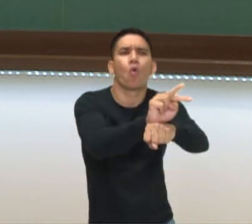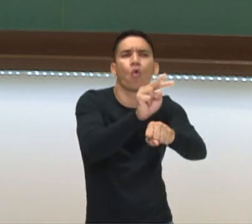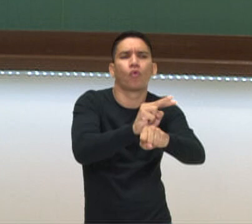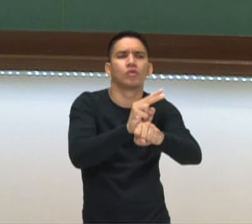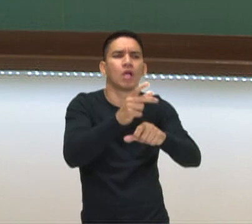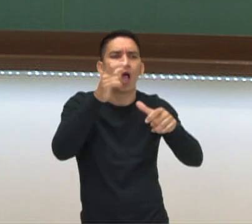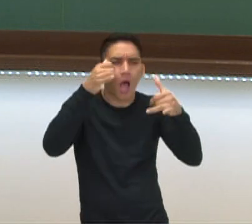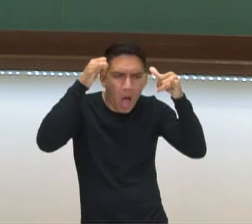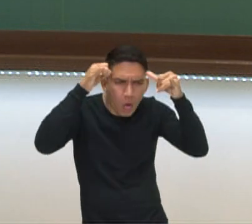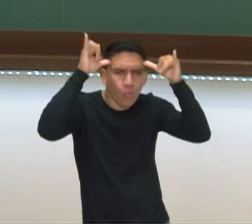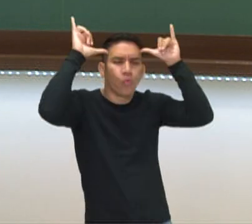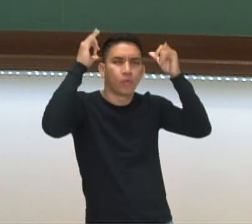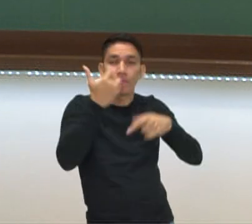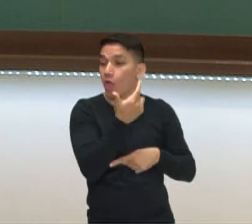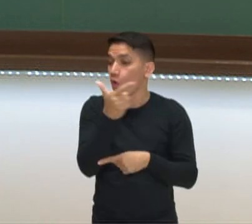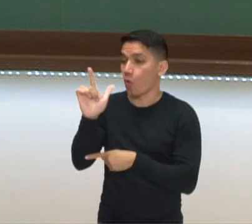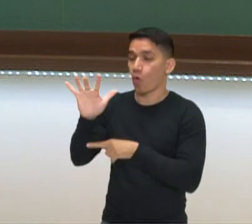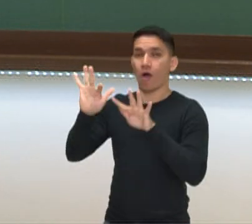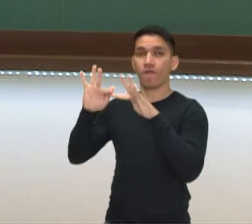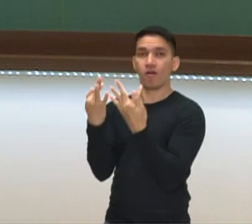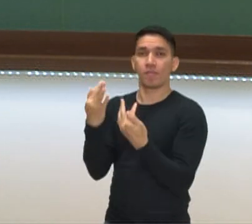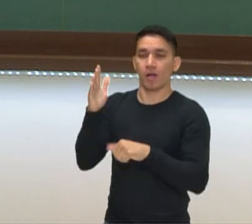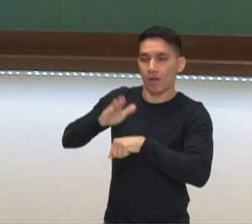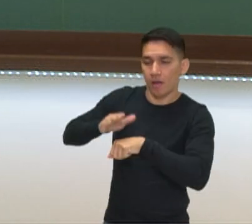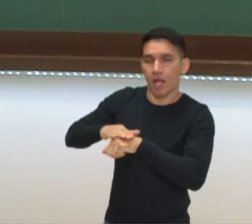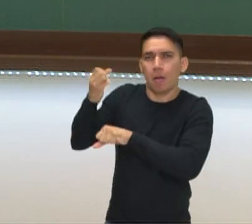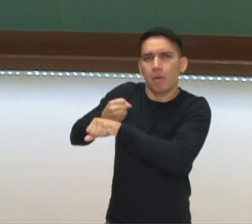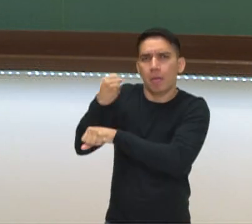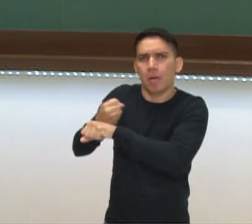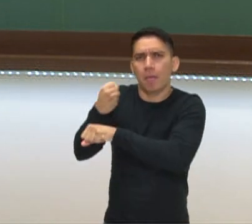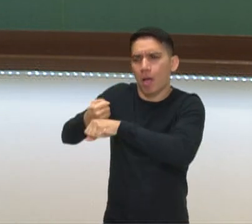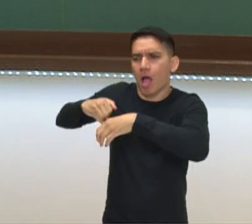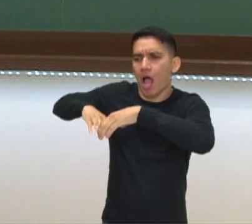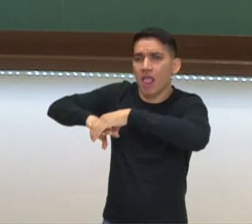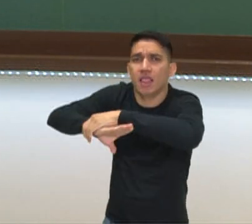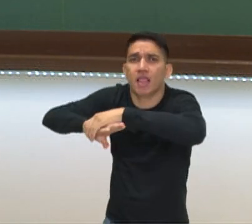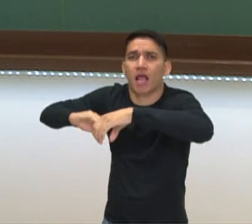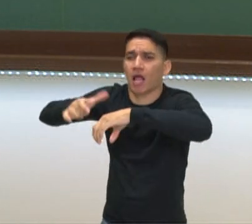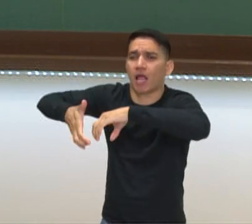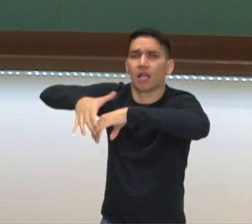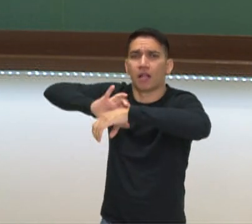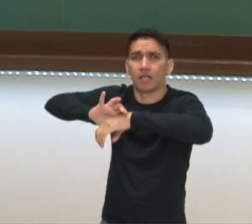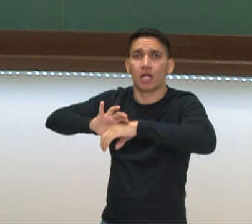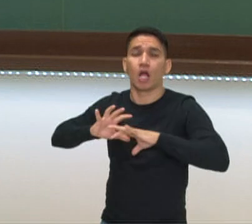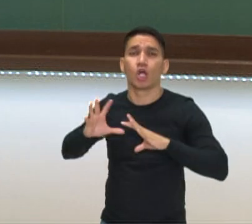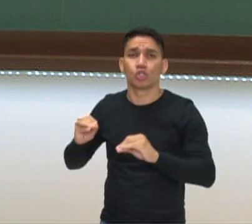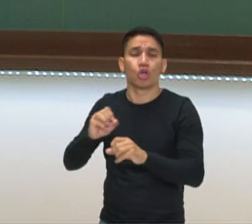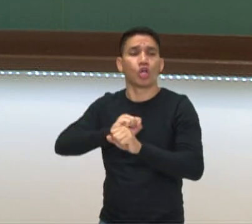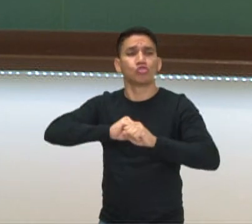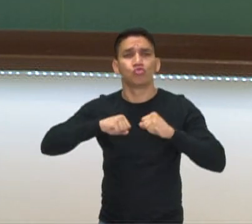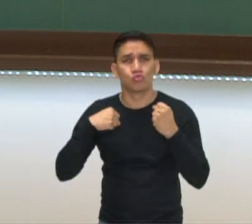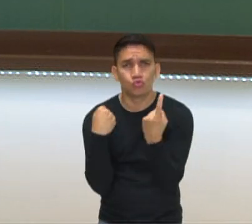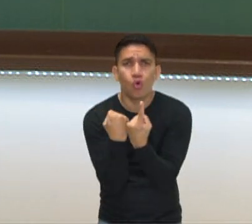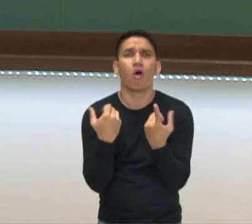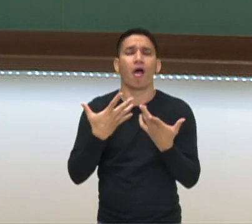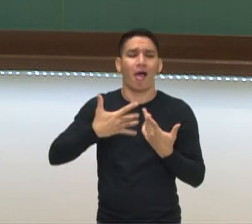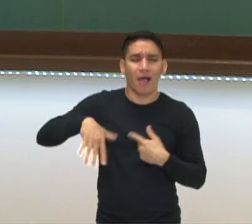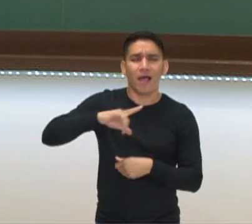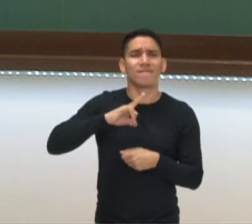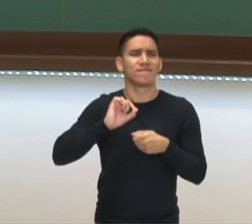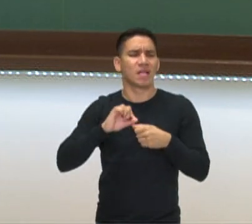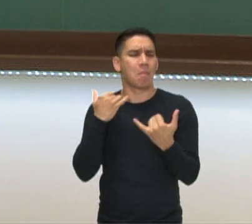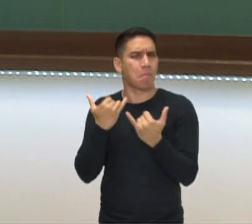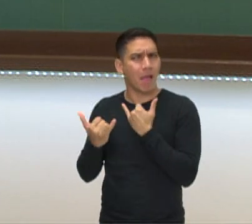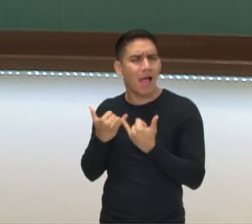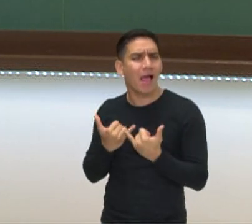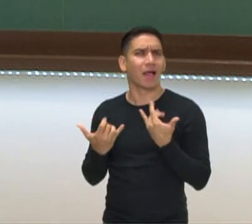enfim. E a outra família é artesã, então produz sapato. E toda essa sociedade vai fazendo as coisas muito parecidas.